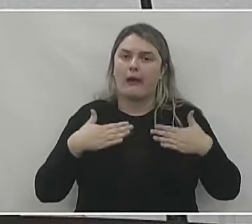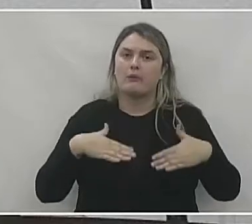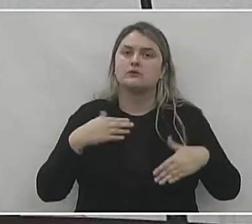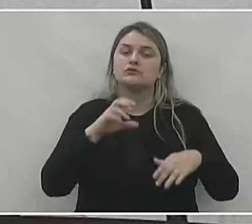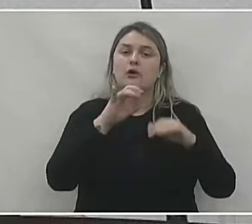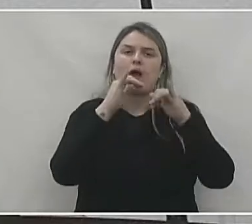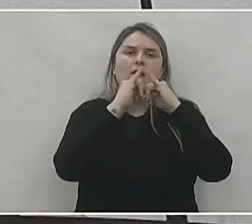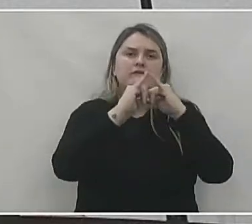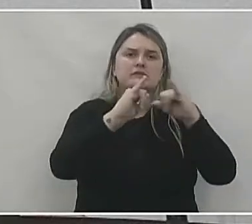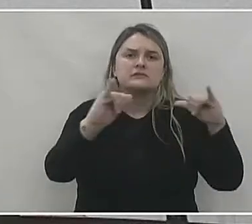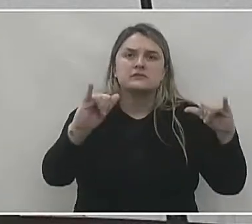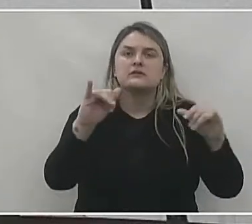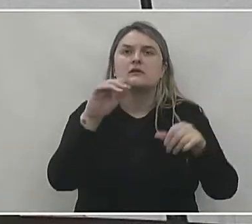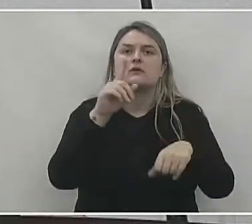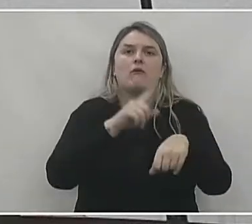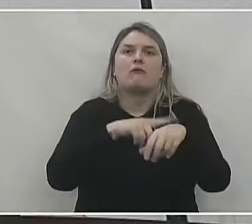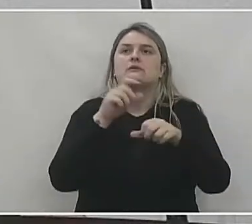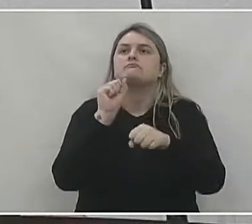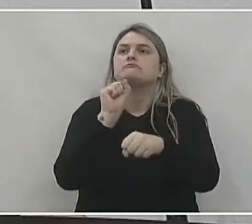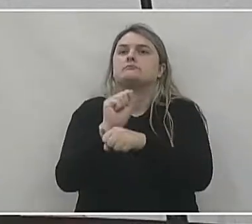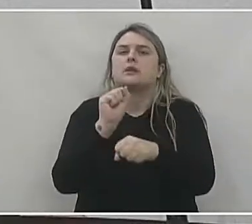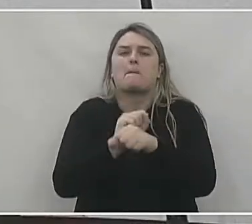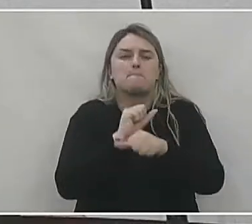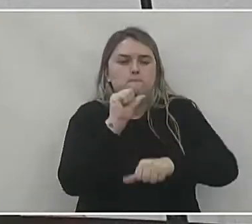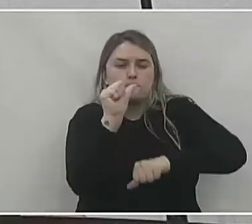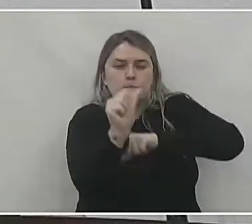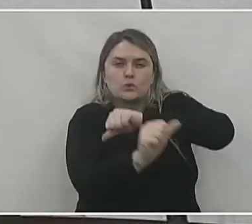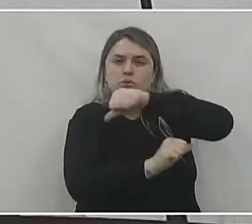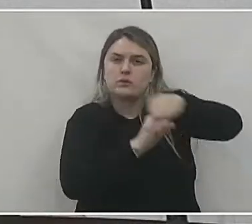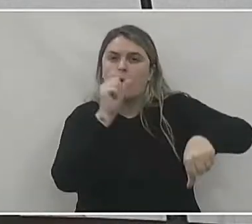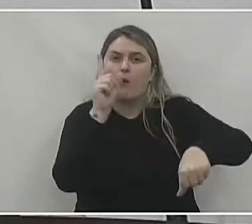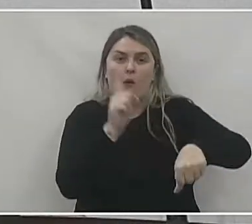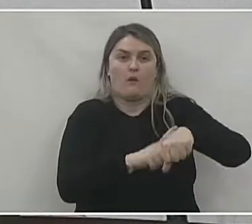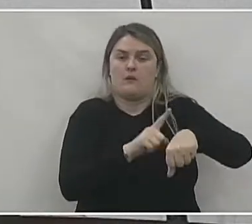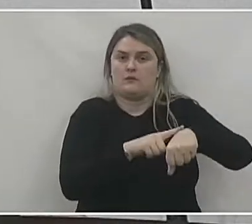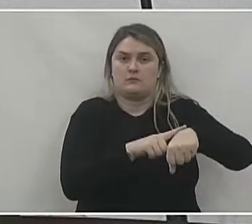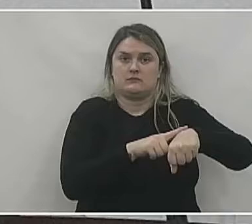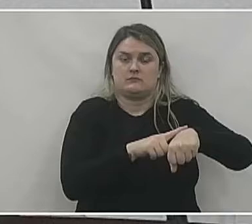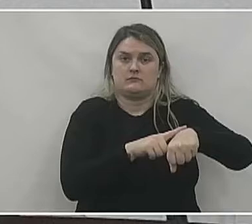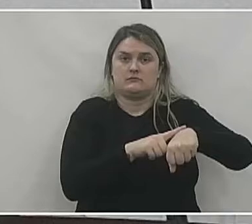conhecimento, não esperem uma grande mudança na rodovia